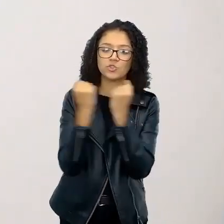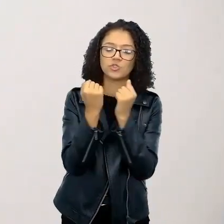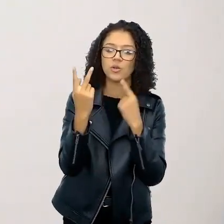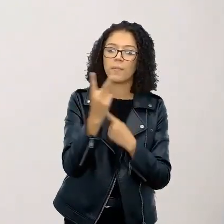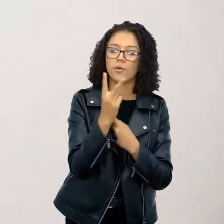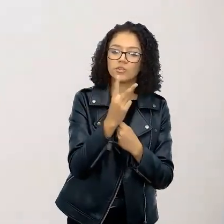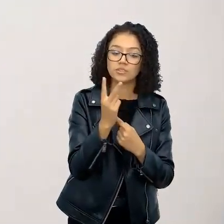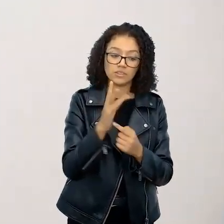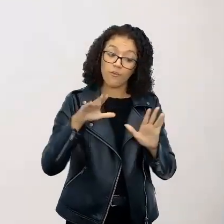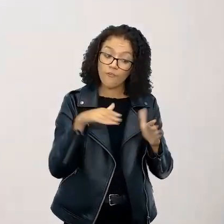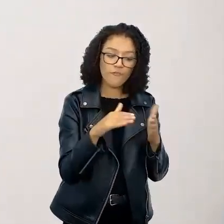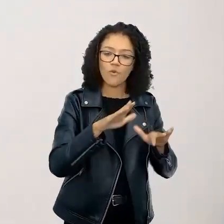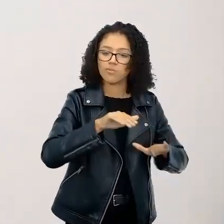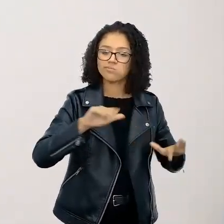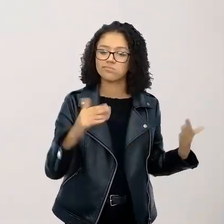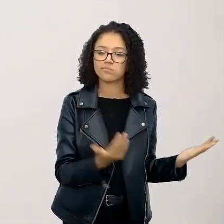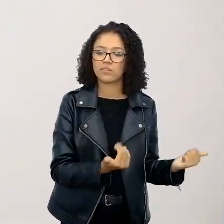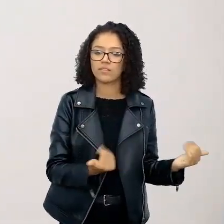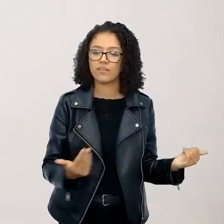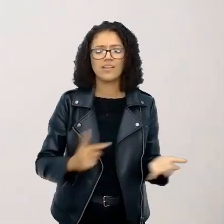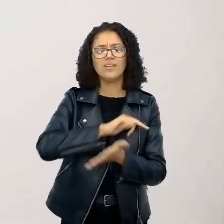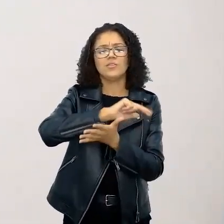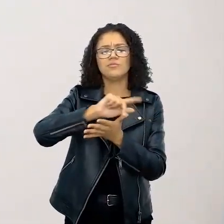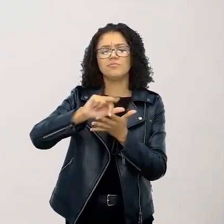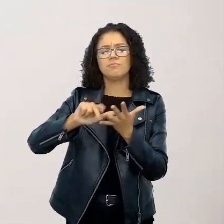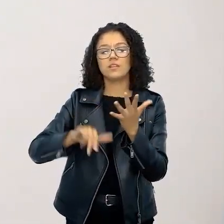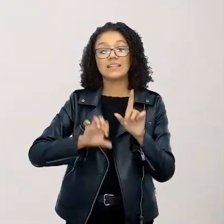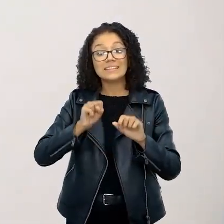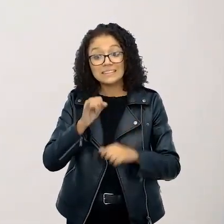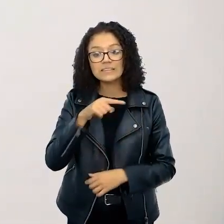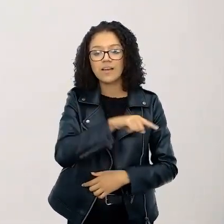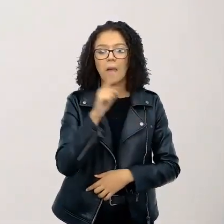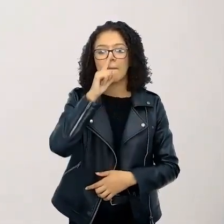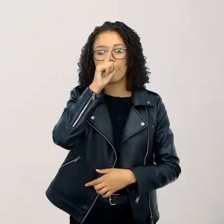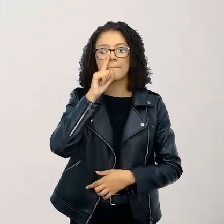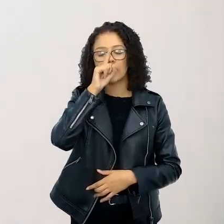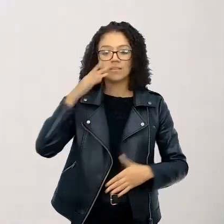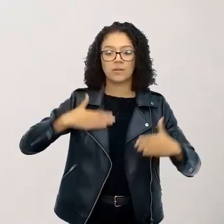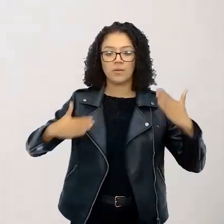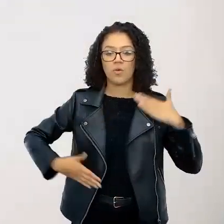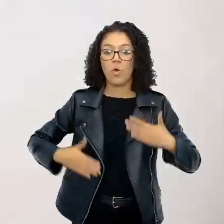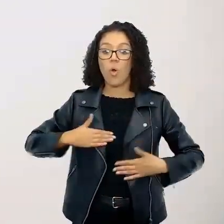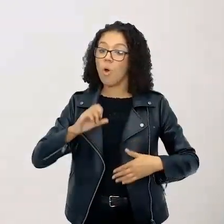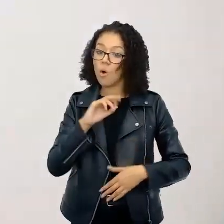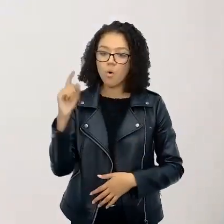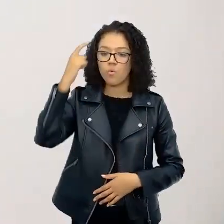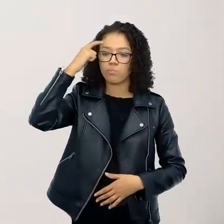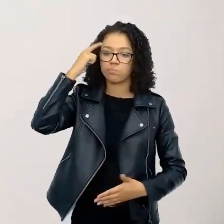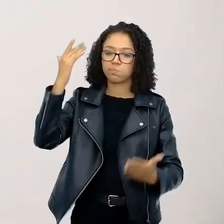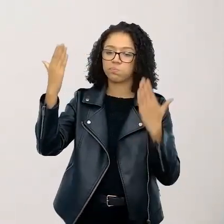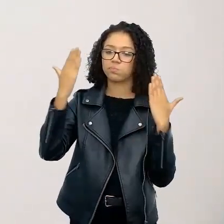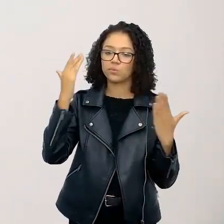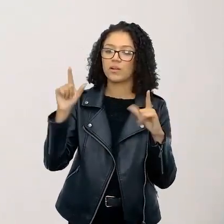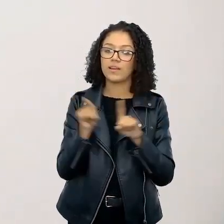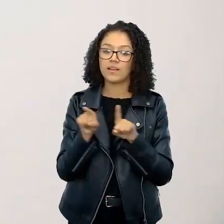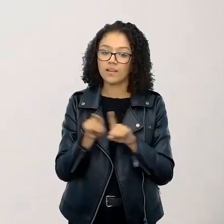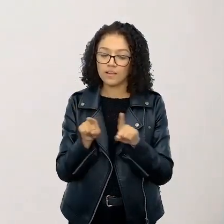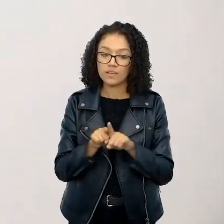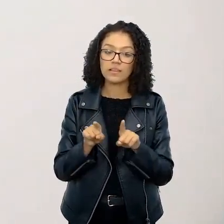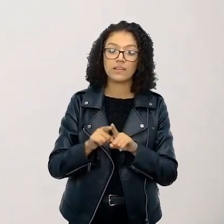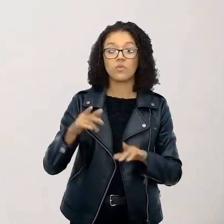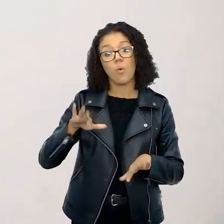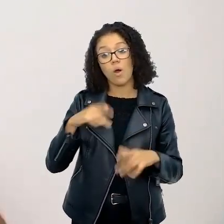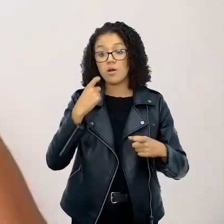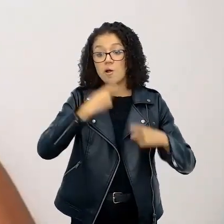adolescentes, auxiliando nas mais diversas situações que colocam em risco a integridade física e psicológica destes. Uso e tráfico de drogas,